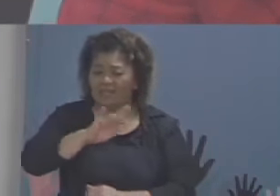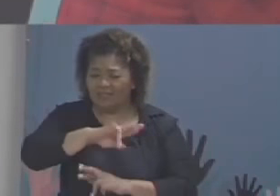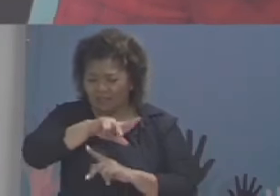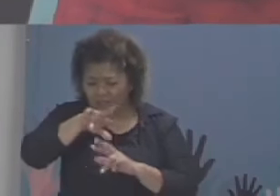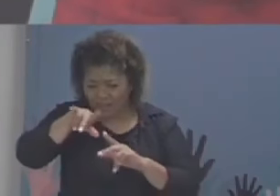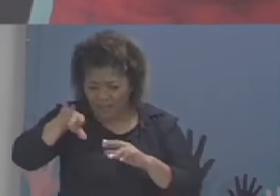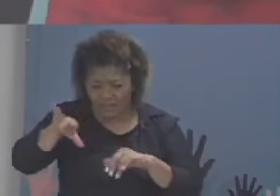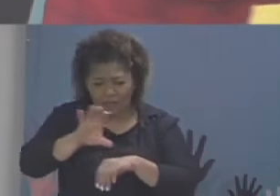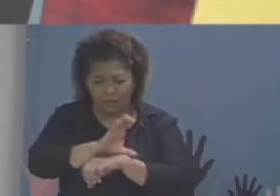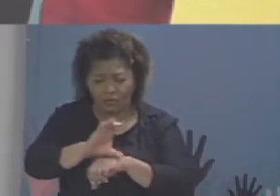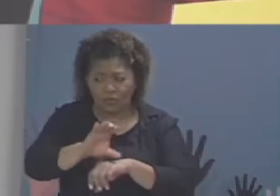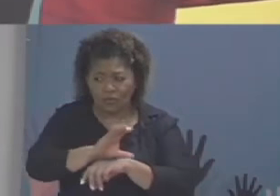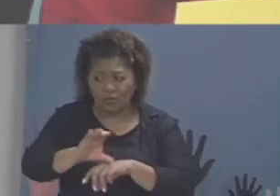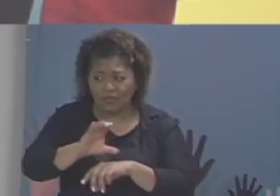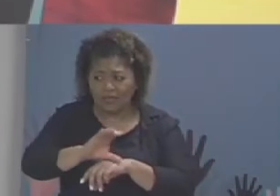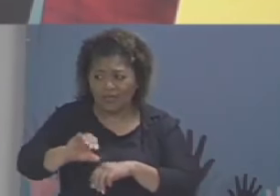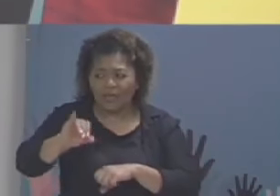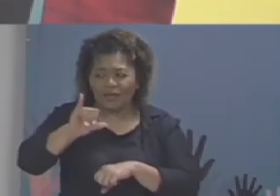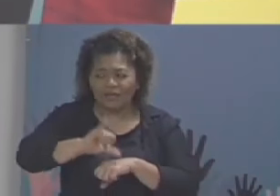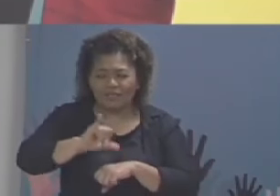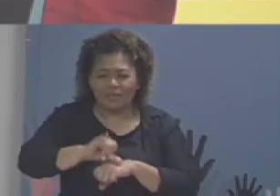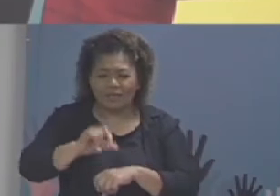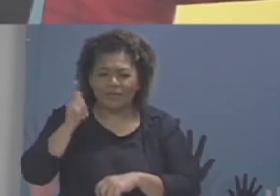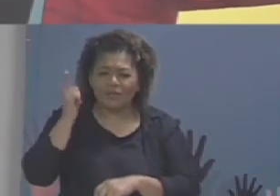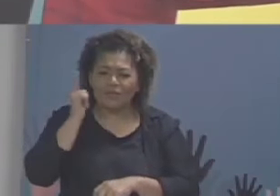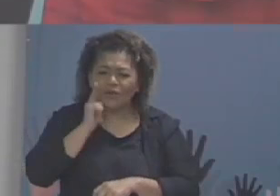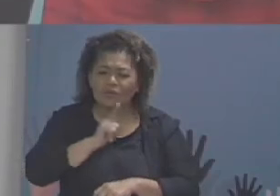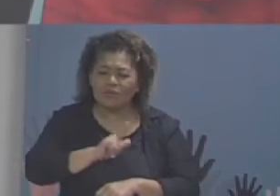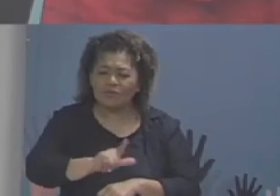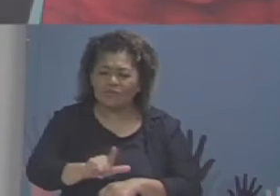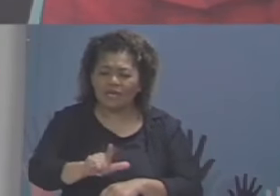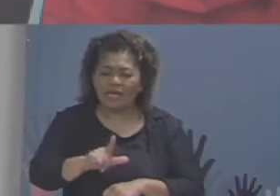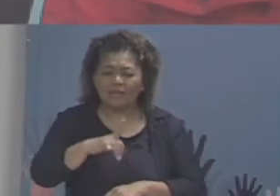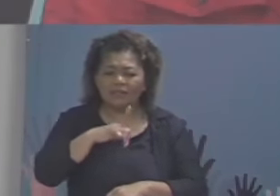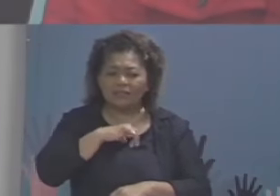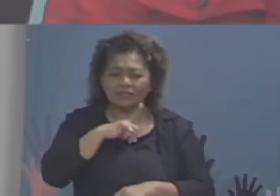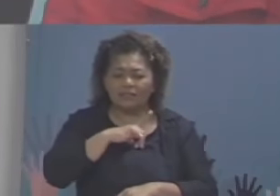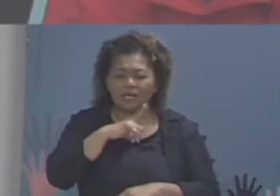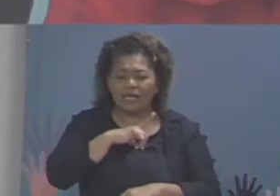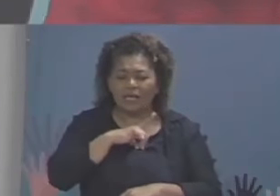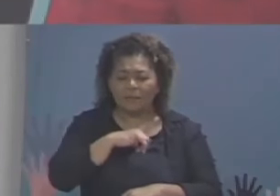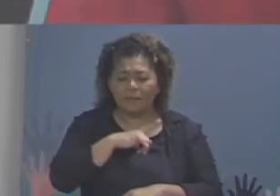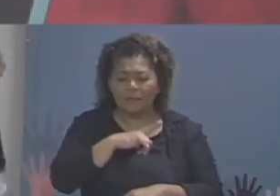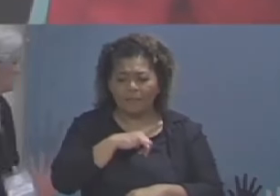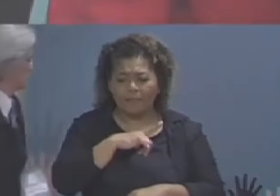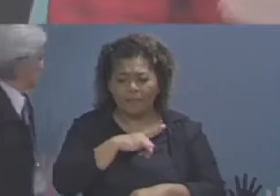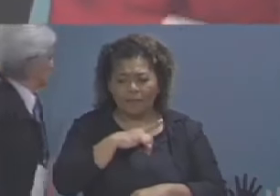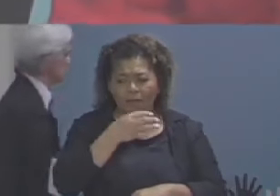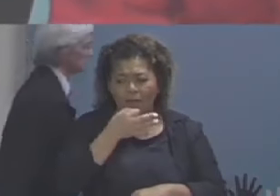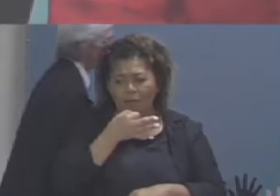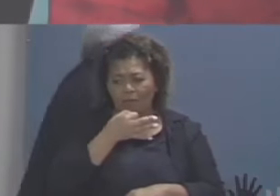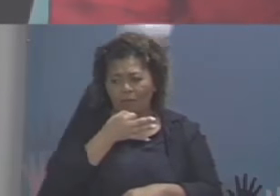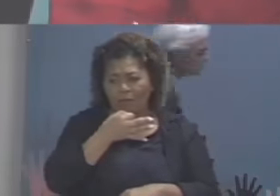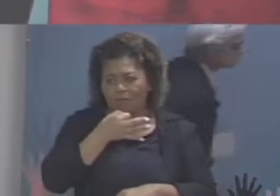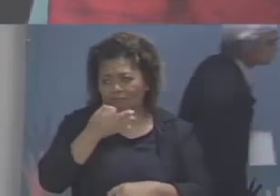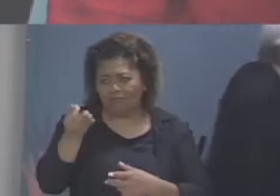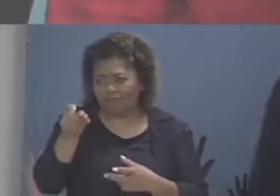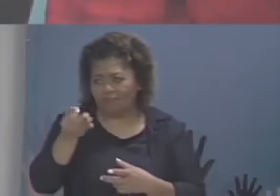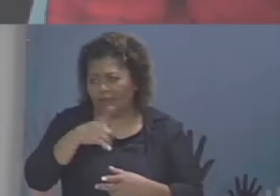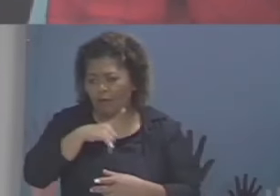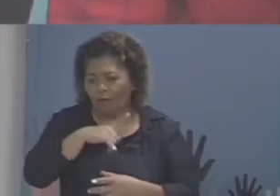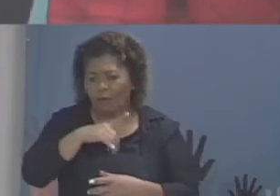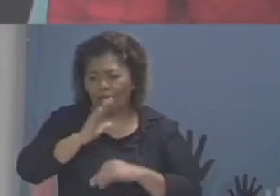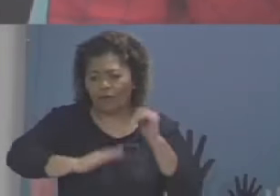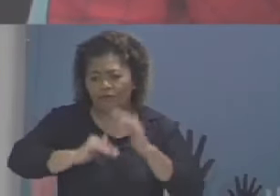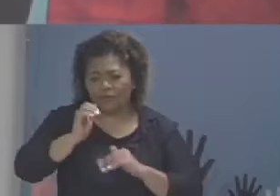em que também o sistema não consegue ter um intérprete de Libras,